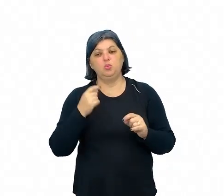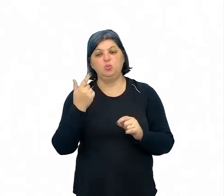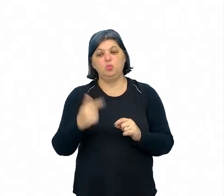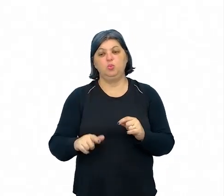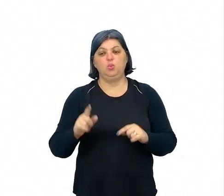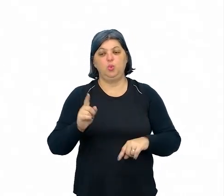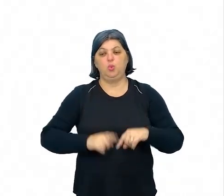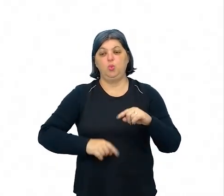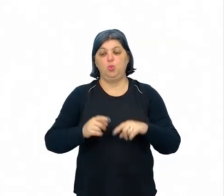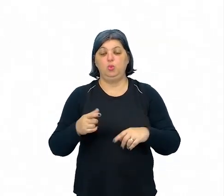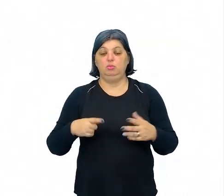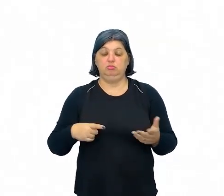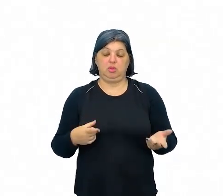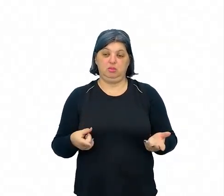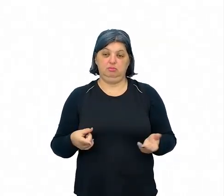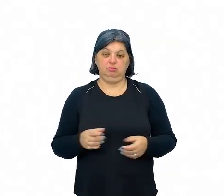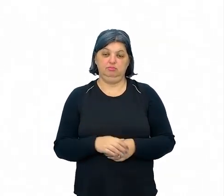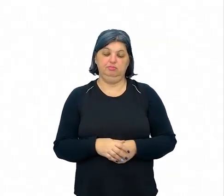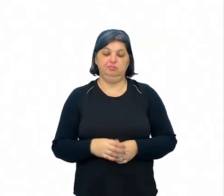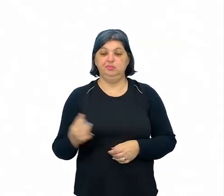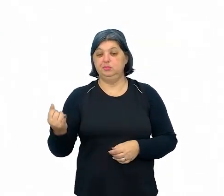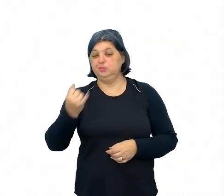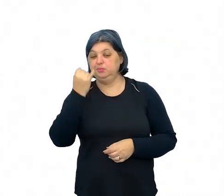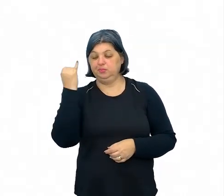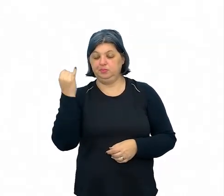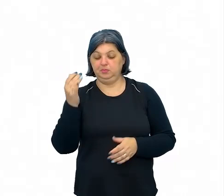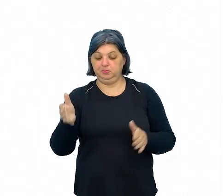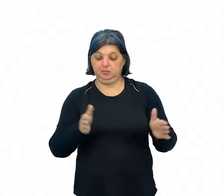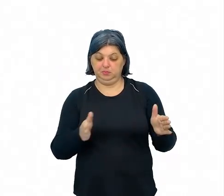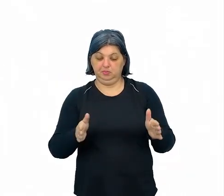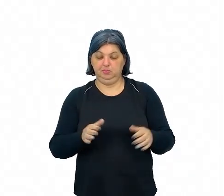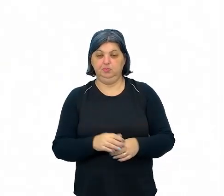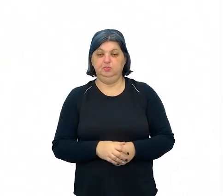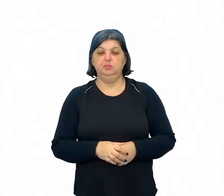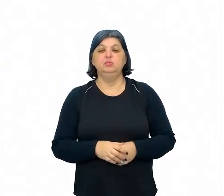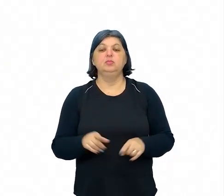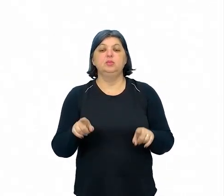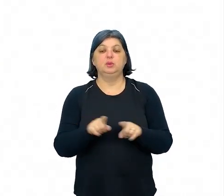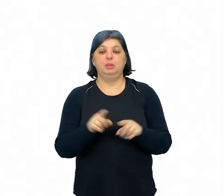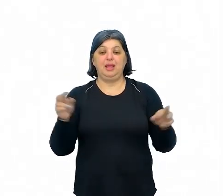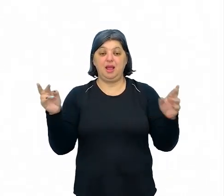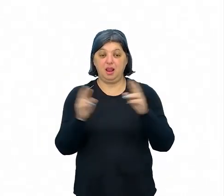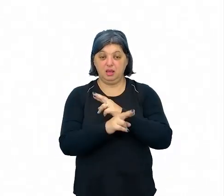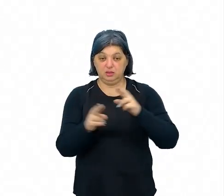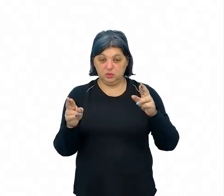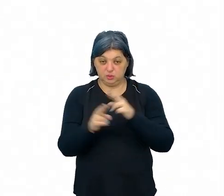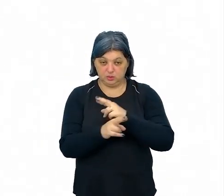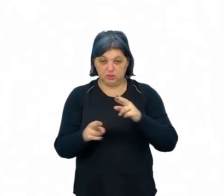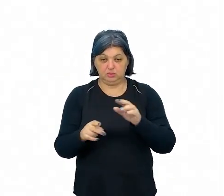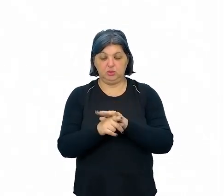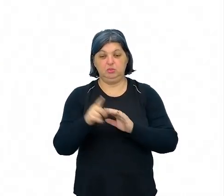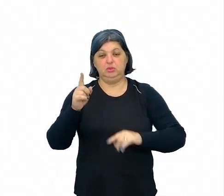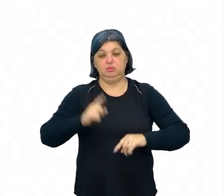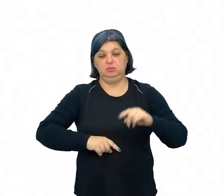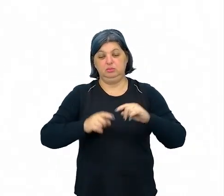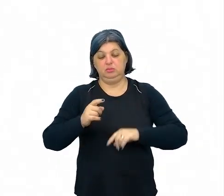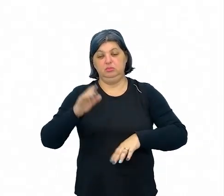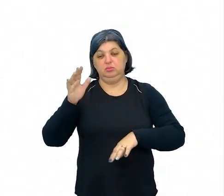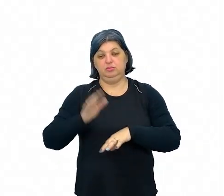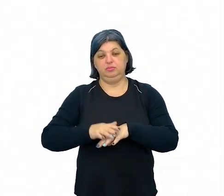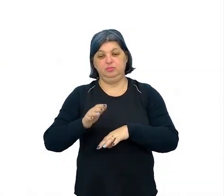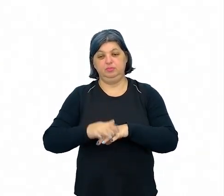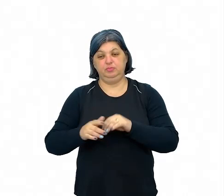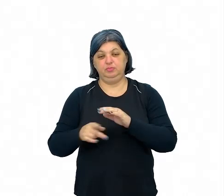matemáticos que são importantes para aquela aprendizagem, né? E relacionar a cada objeto matemático e a cada conhecimento